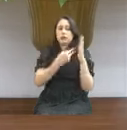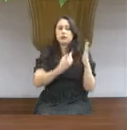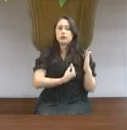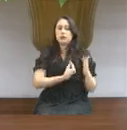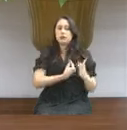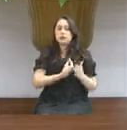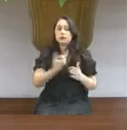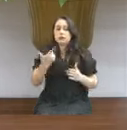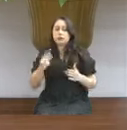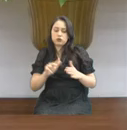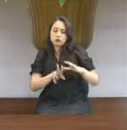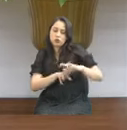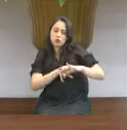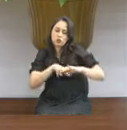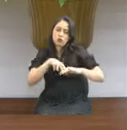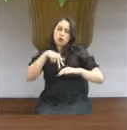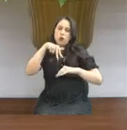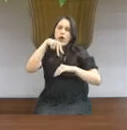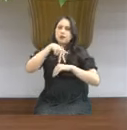ressuscitar. Uau!